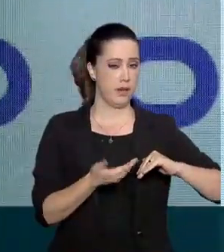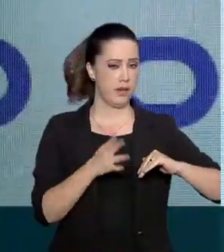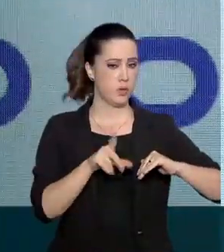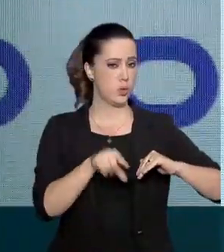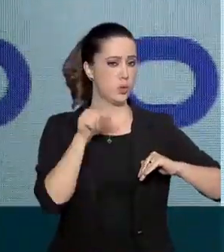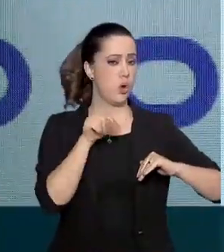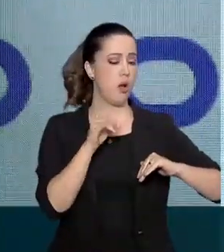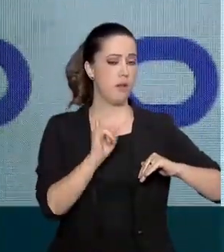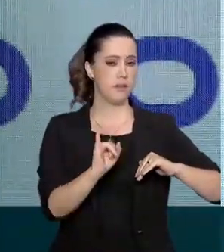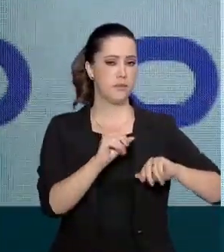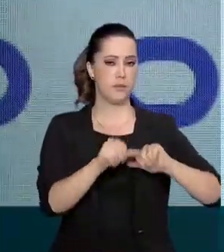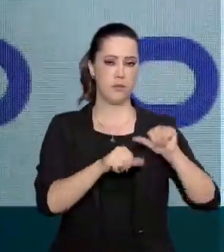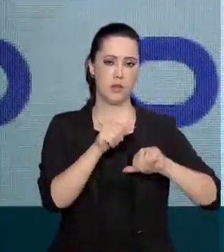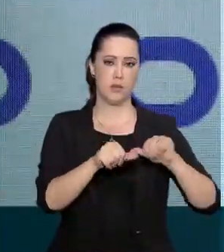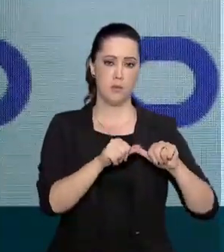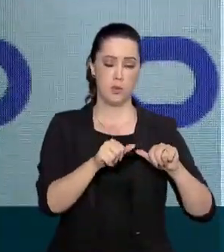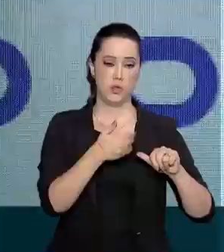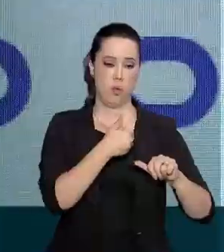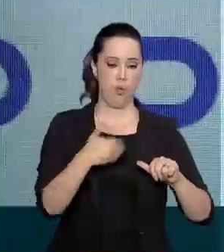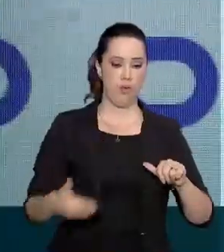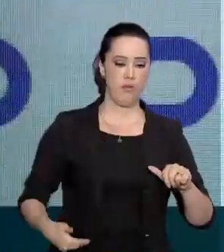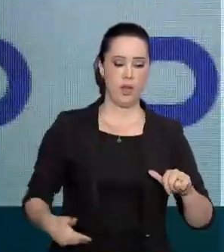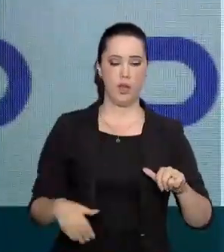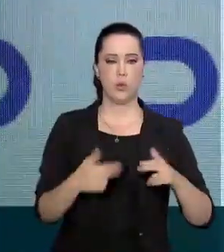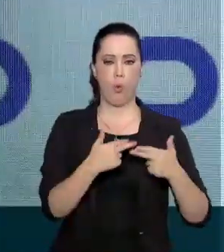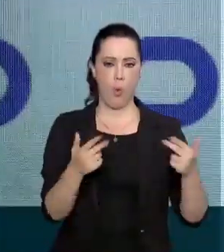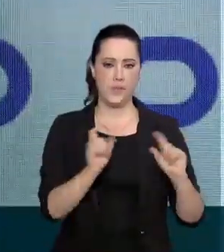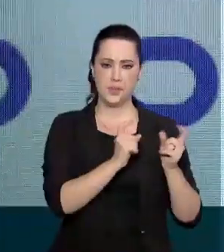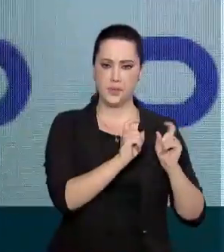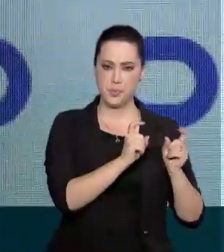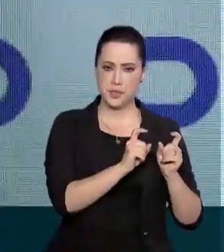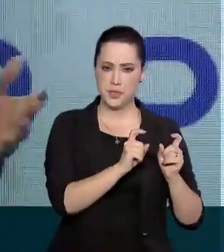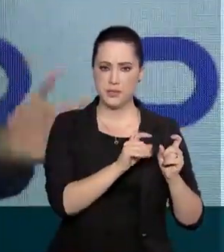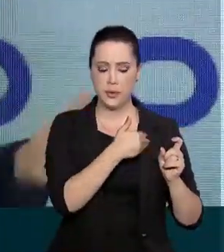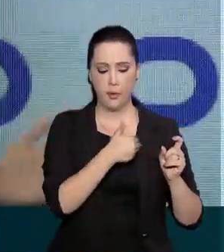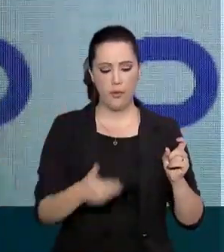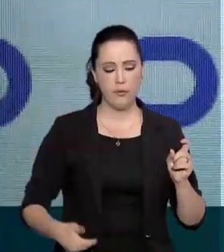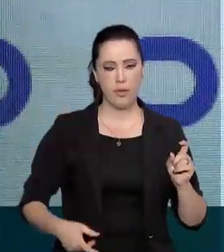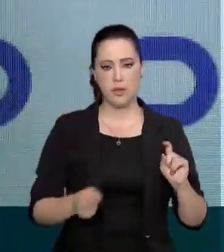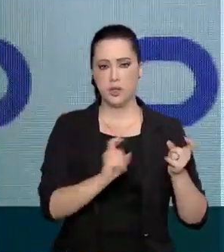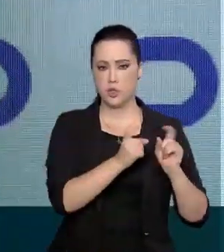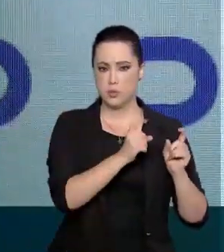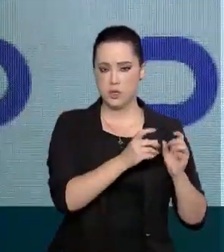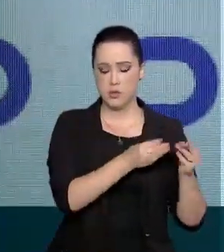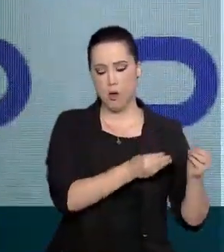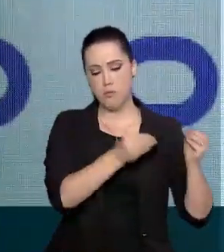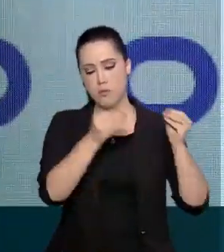passar muitas atribuições do Estado do Brasil, para os Estados.